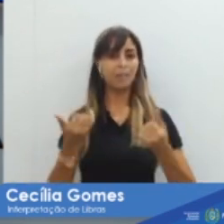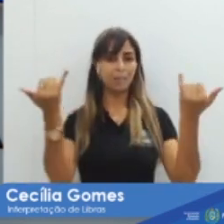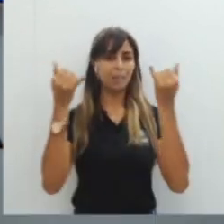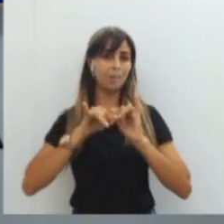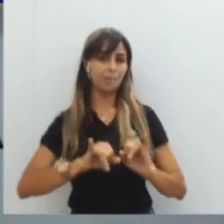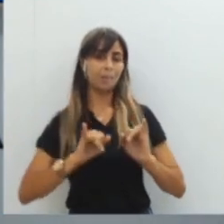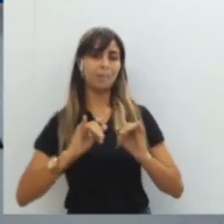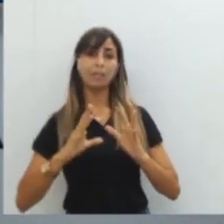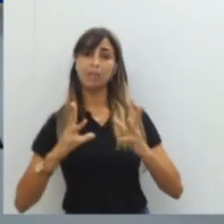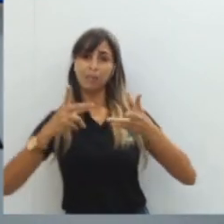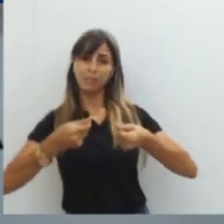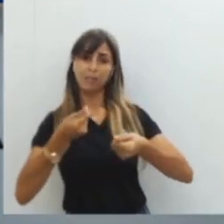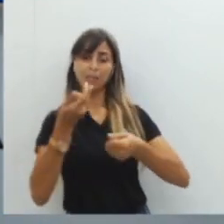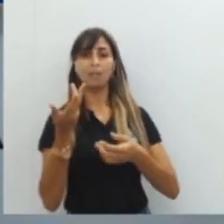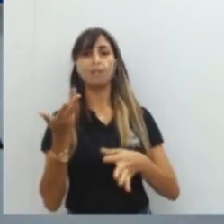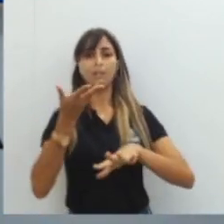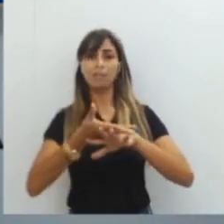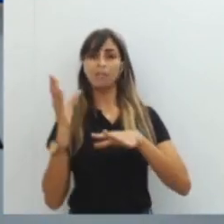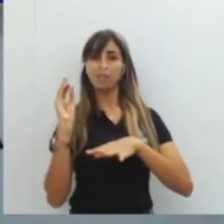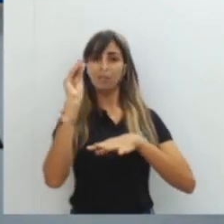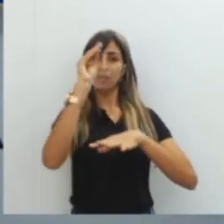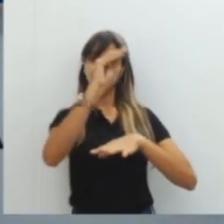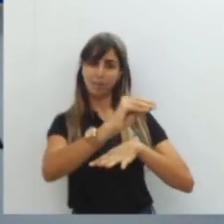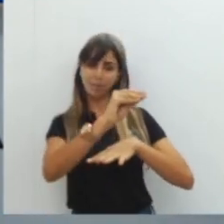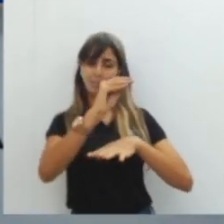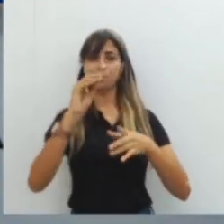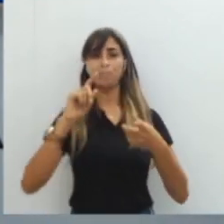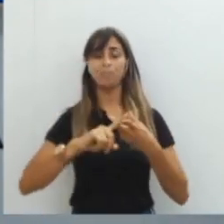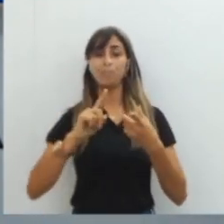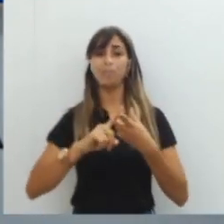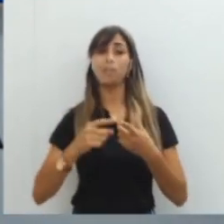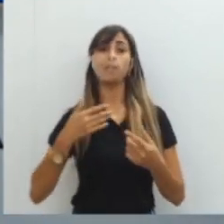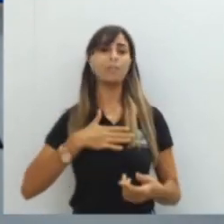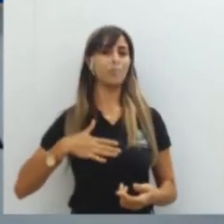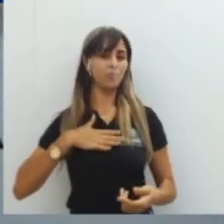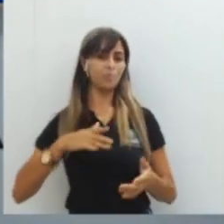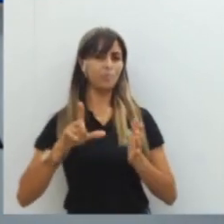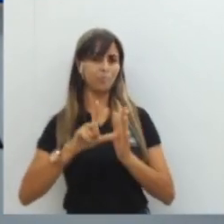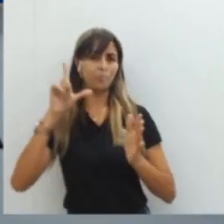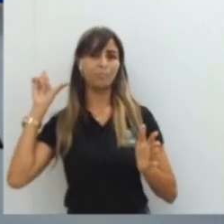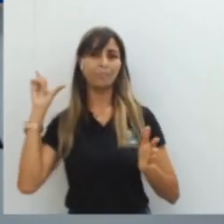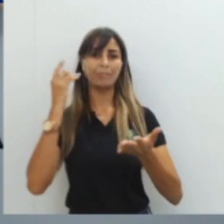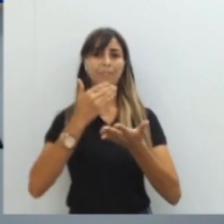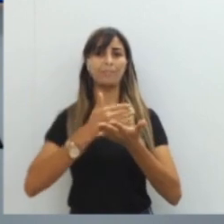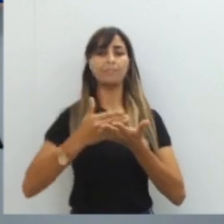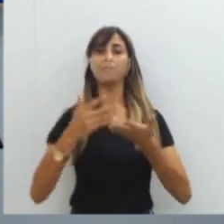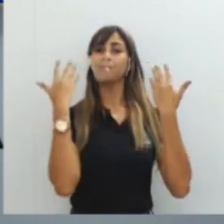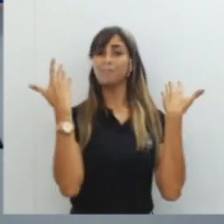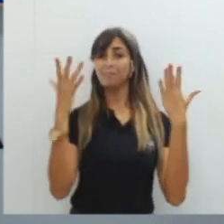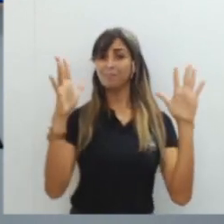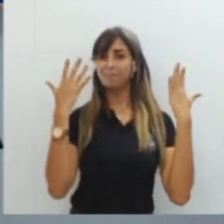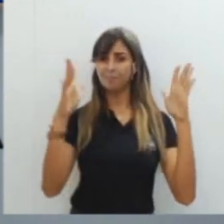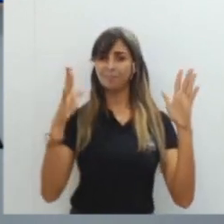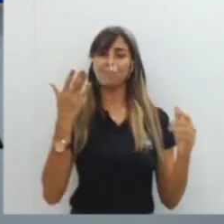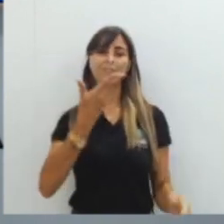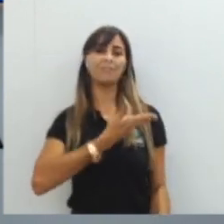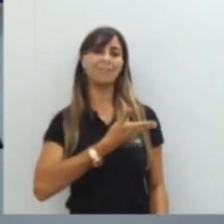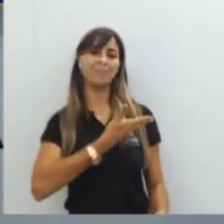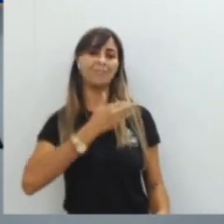aulas que a gente posta lá, tá certo? E eu também gostaria, antes de mais nada, de parabenizar o nosso